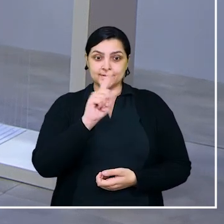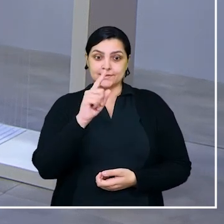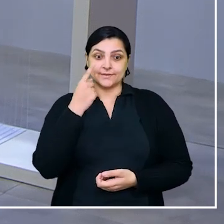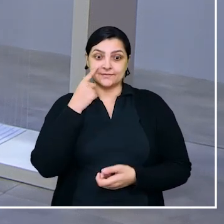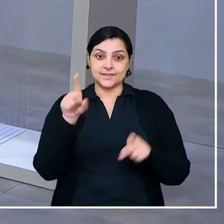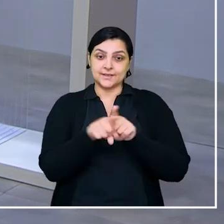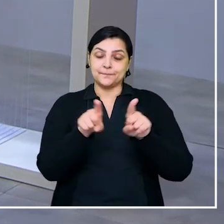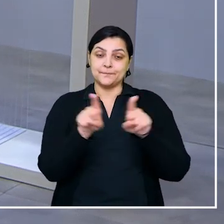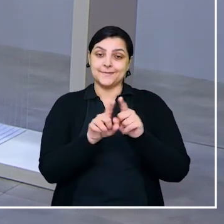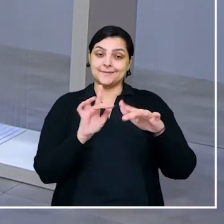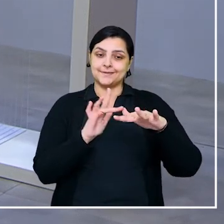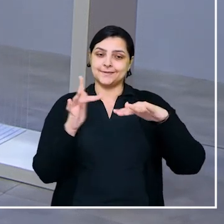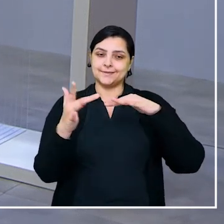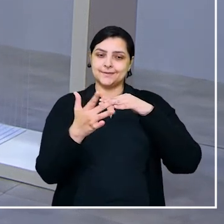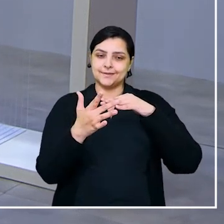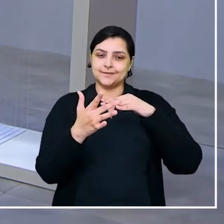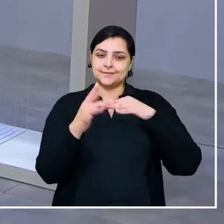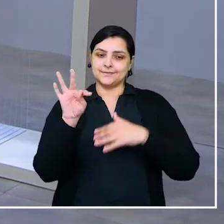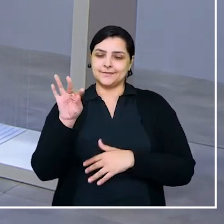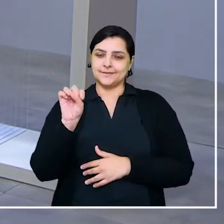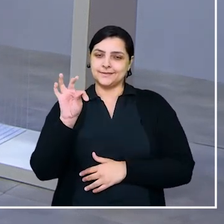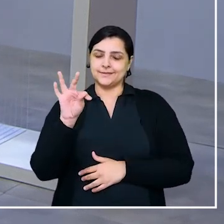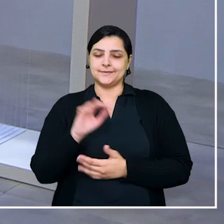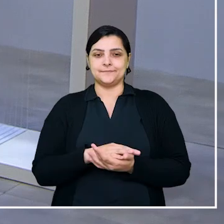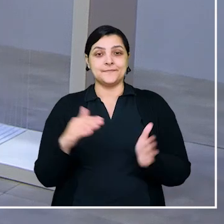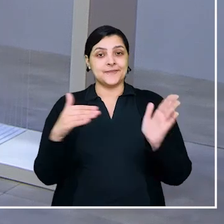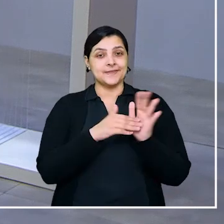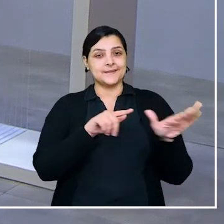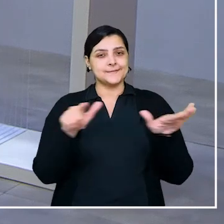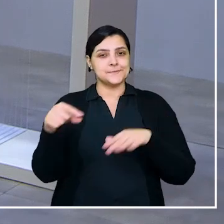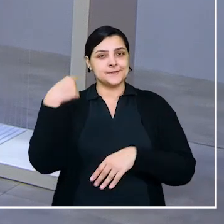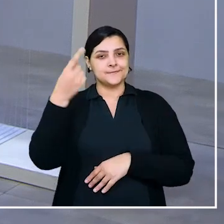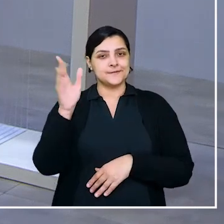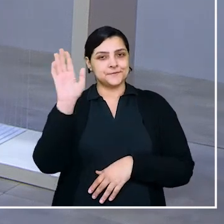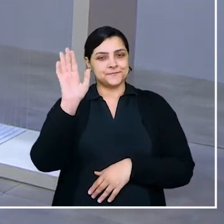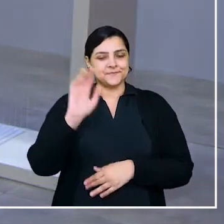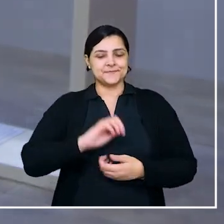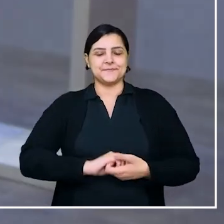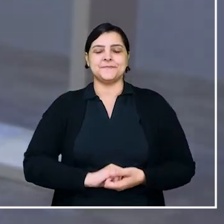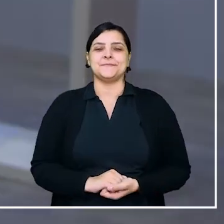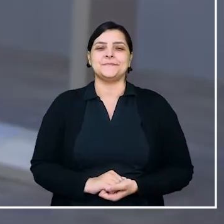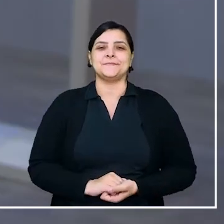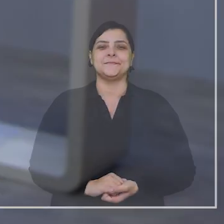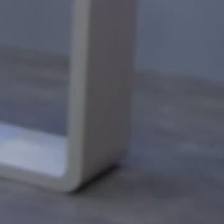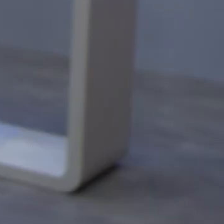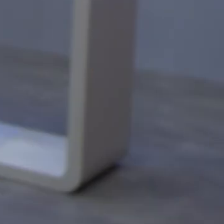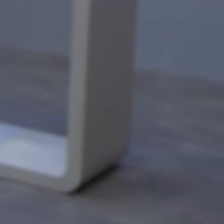nos acompanhar também pelas redes oficiais do Tribunal. Até semana que vem. Tchau, tchau.